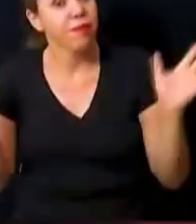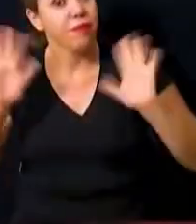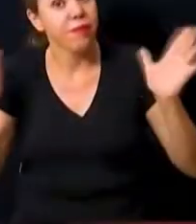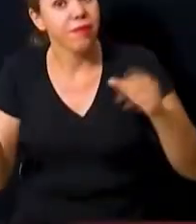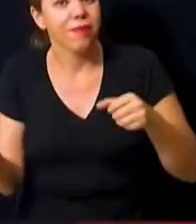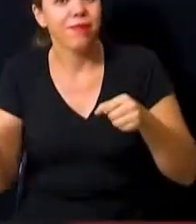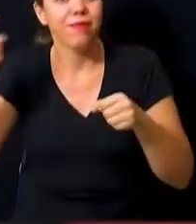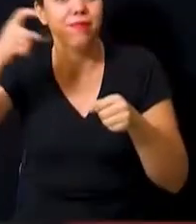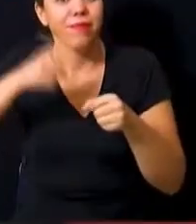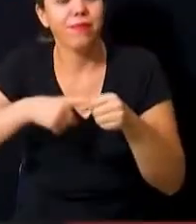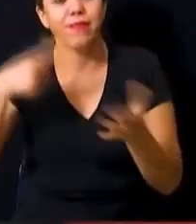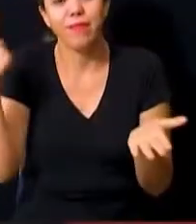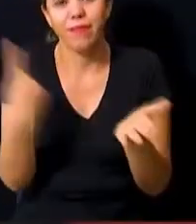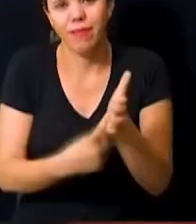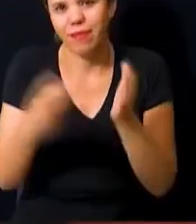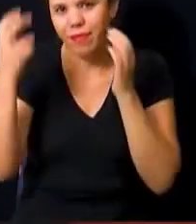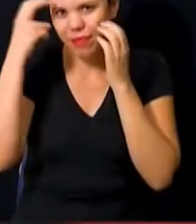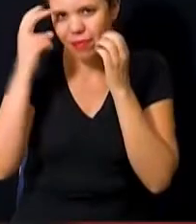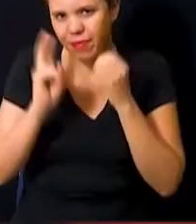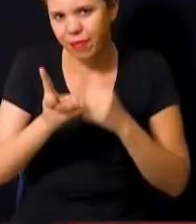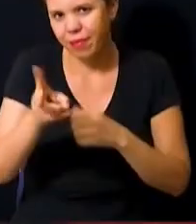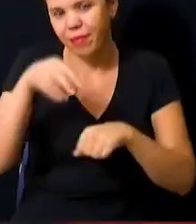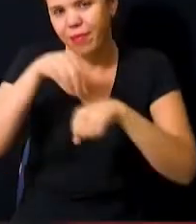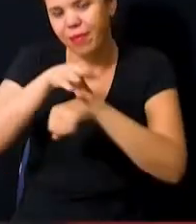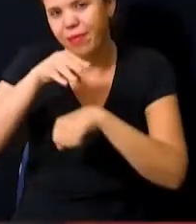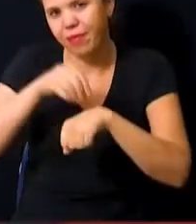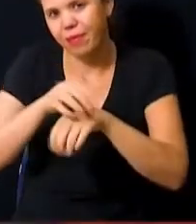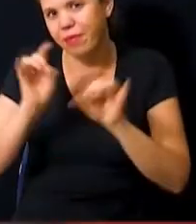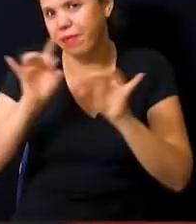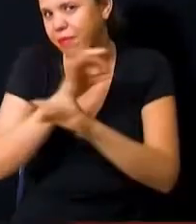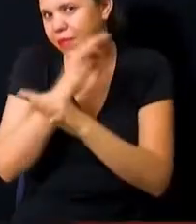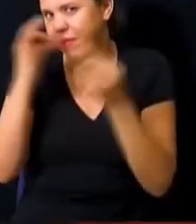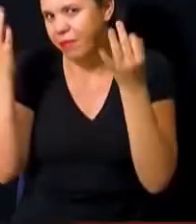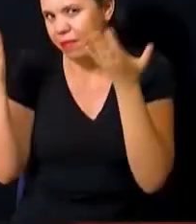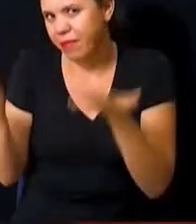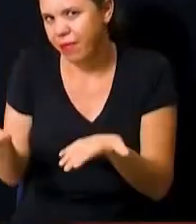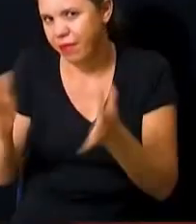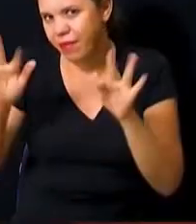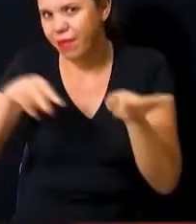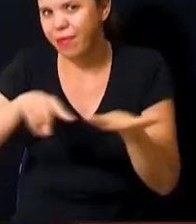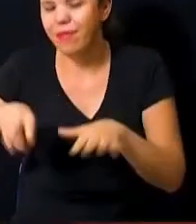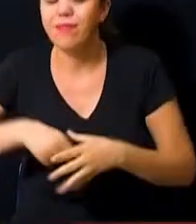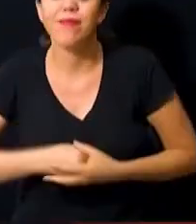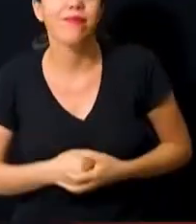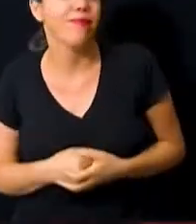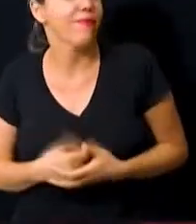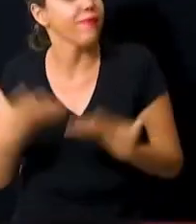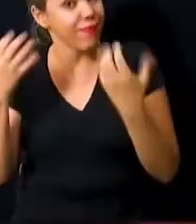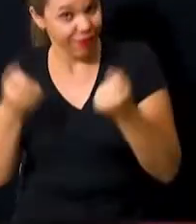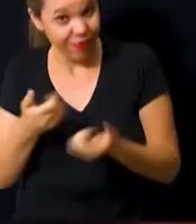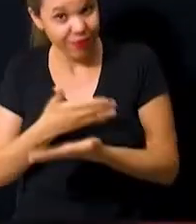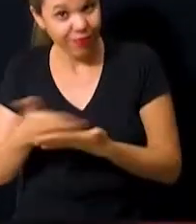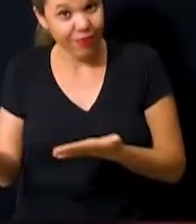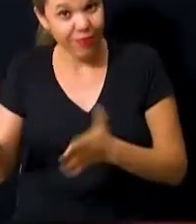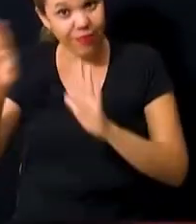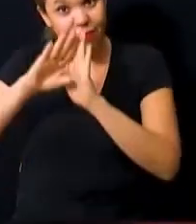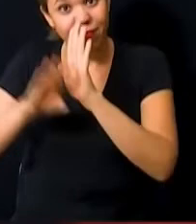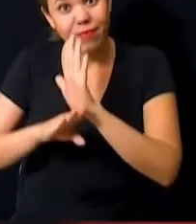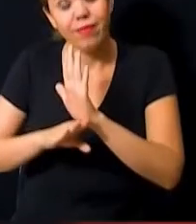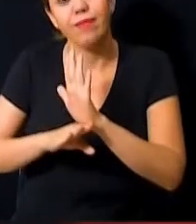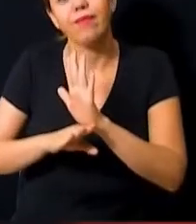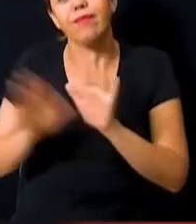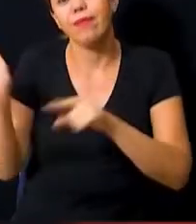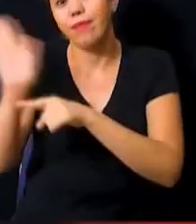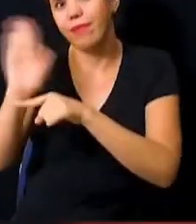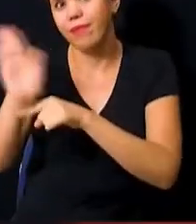Olá, estou de volta com a Agenda Cultural, sempre com dicas excelentes para o seu final de semana. Então vamos começar com a programação